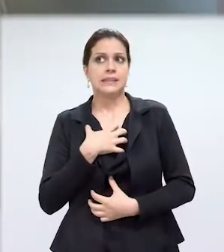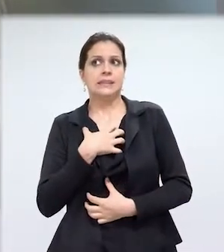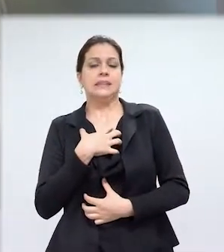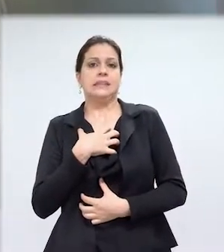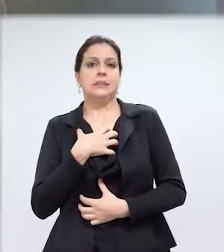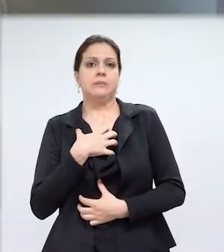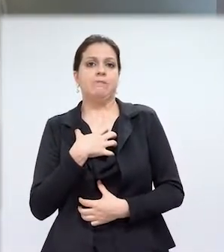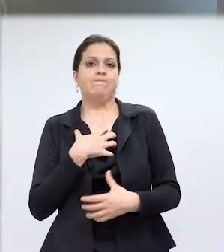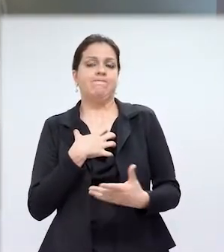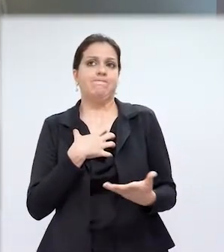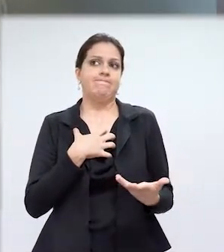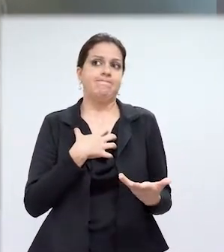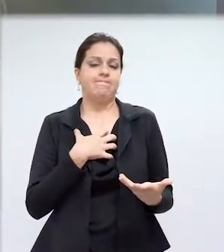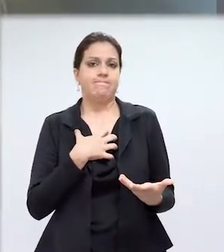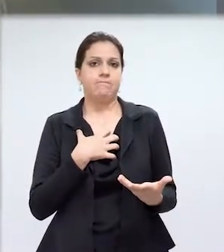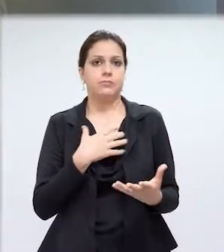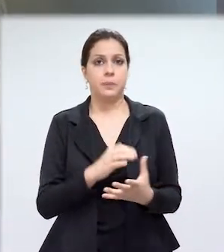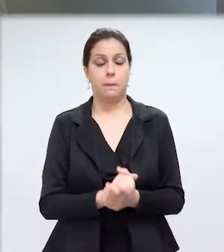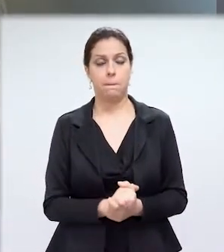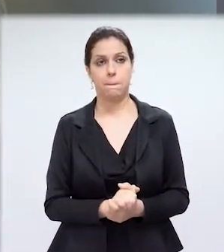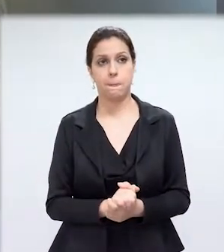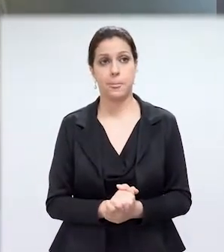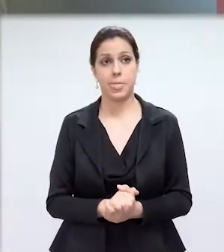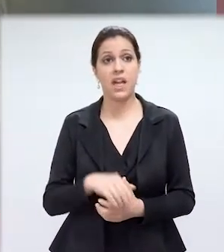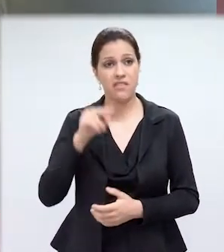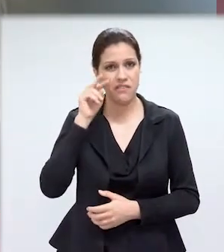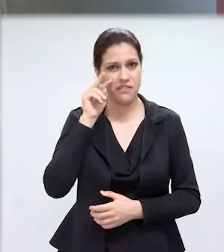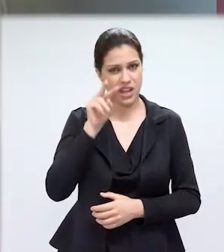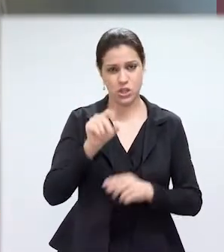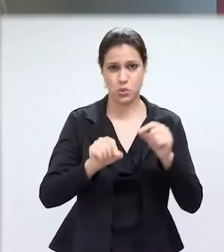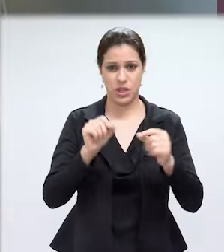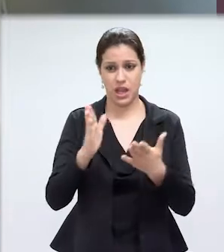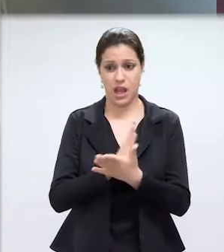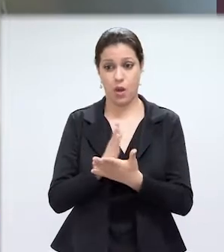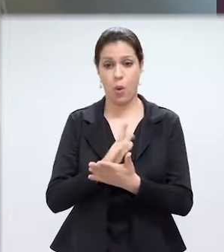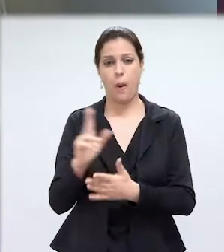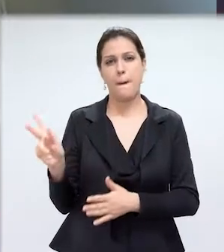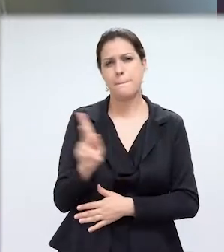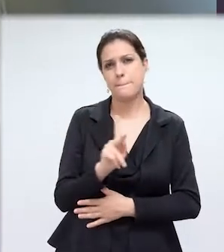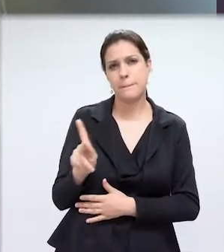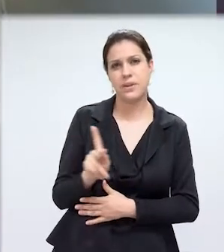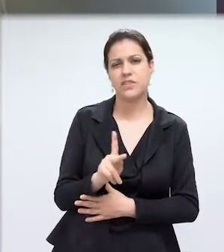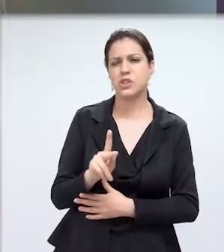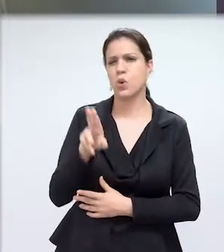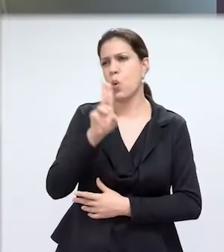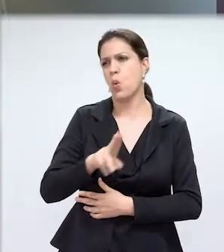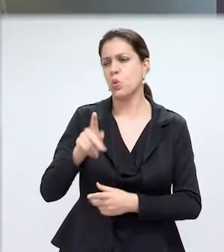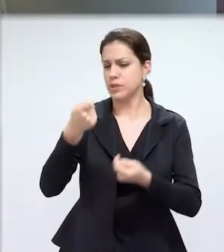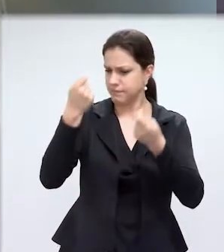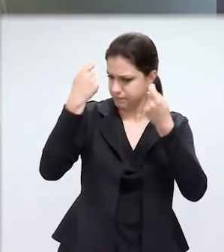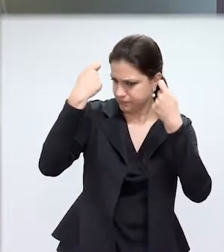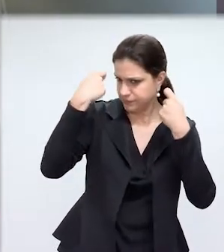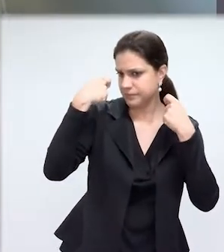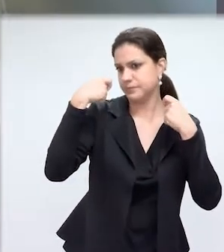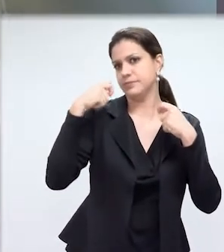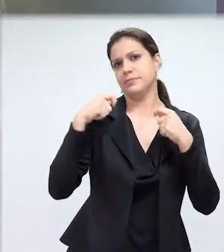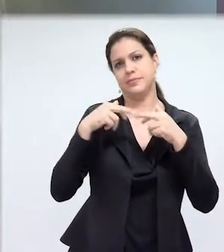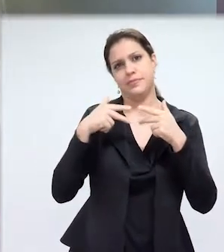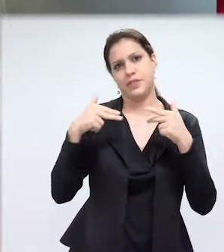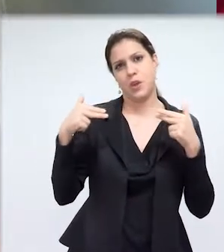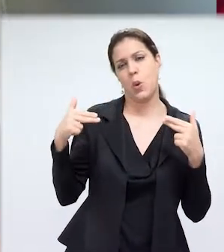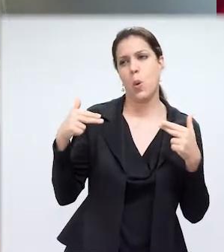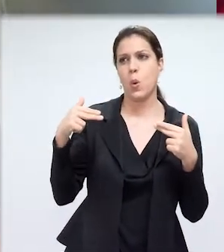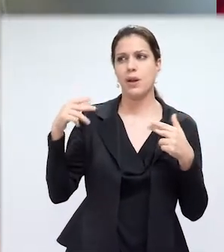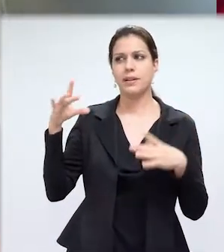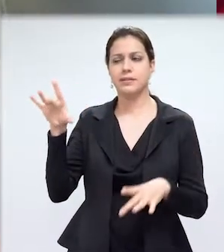também, eles ficam receosos disso. Aí eu vejo muitos professores que se fantasiam,